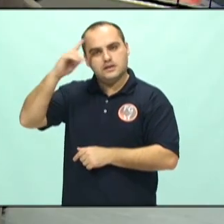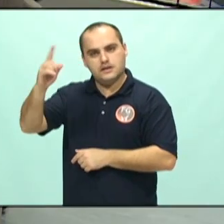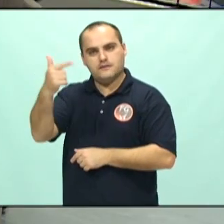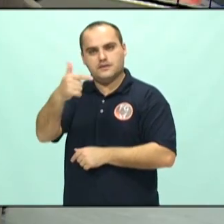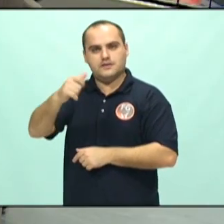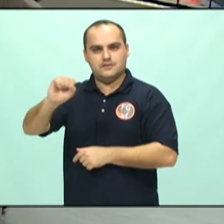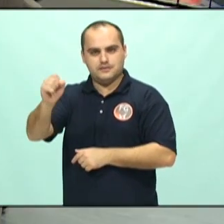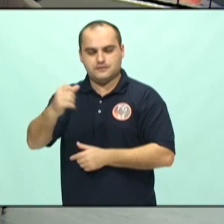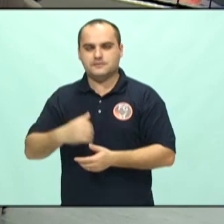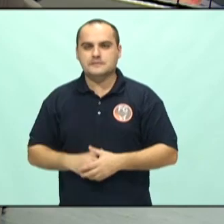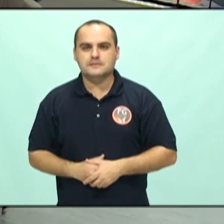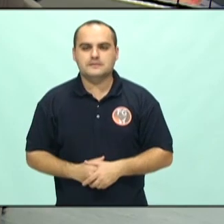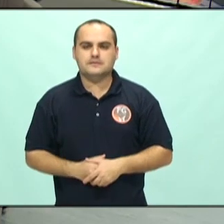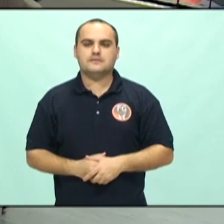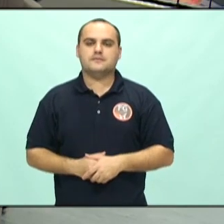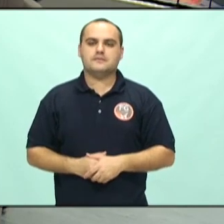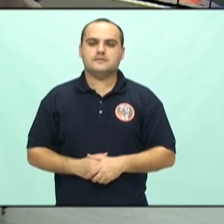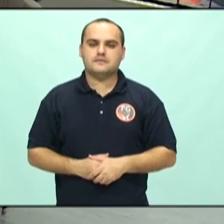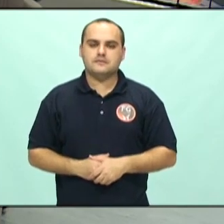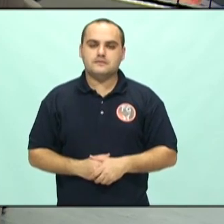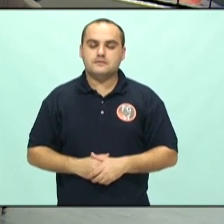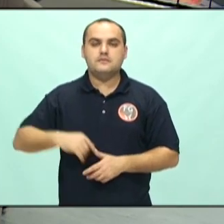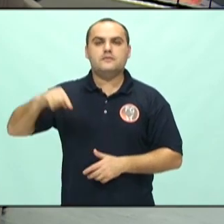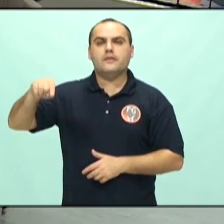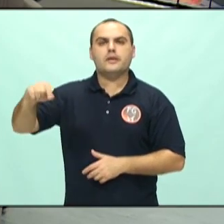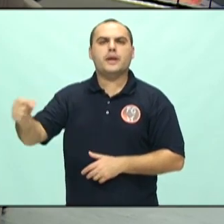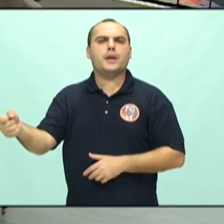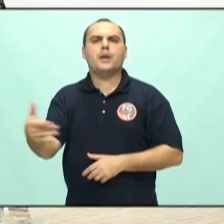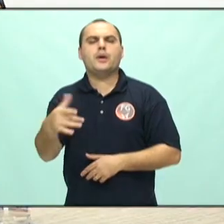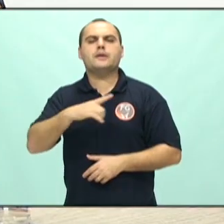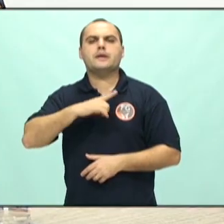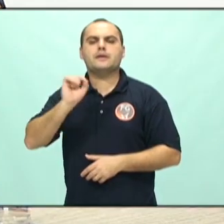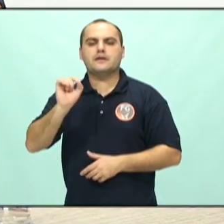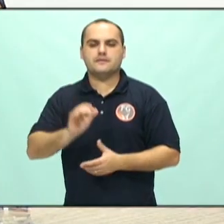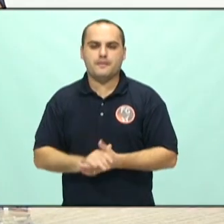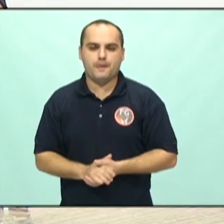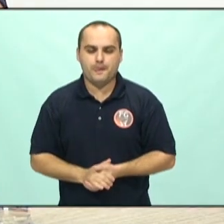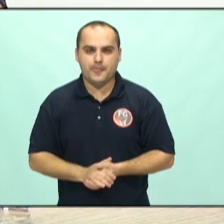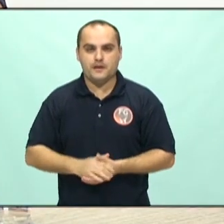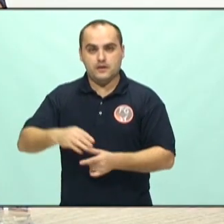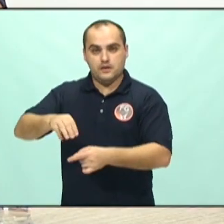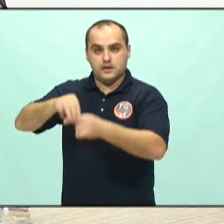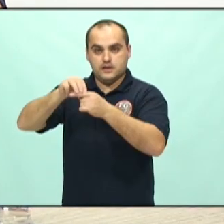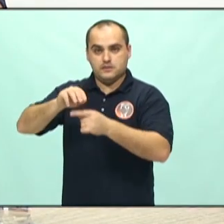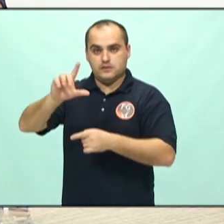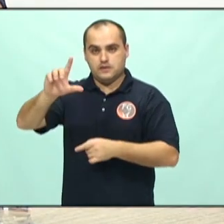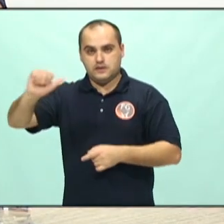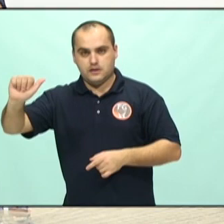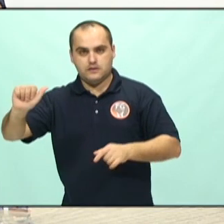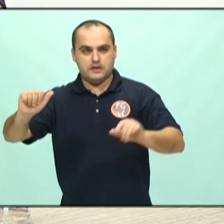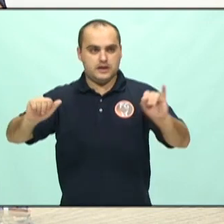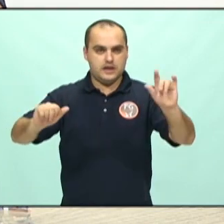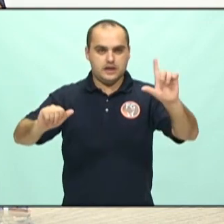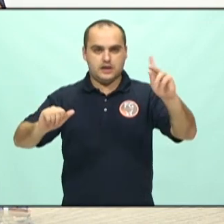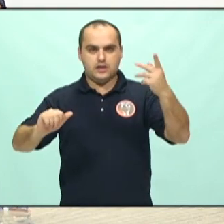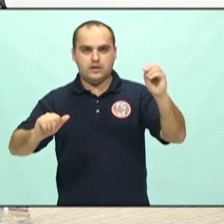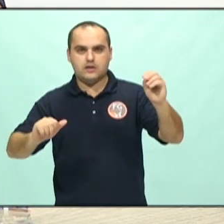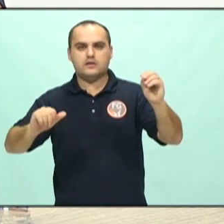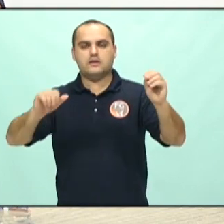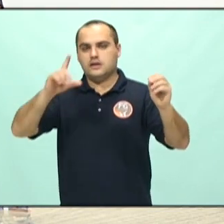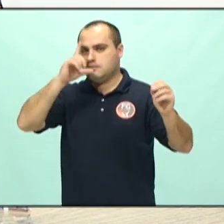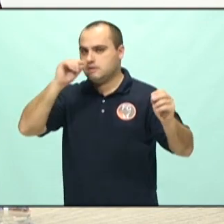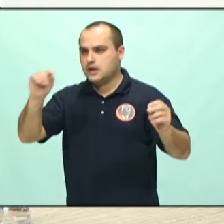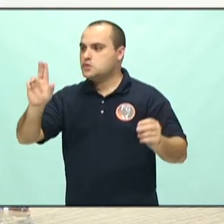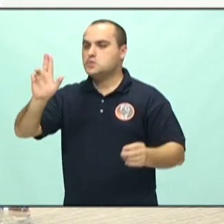Na segunda-feira. Novidade aqui é que municípios como Luiz Alves, Ilhota e Balneário Pissarras nunca tiveram